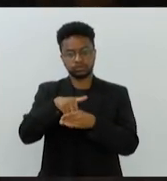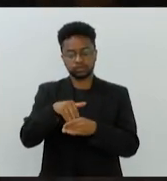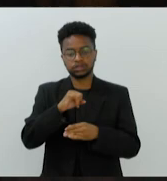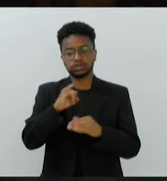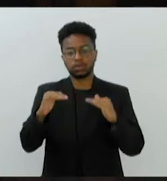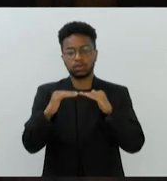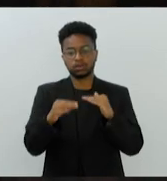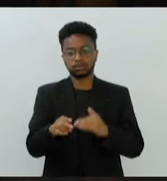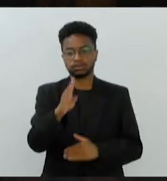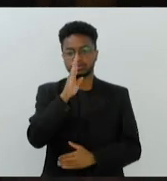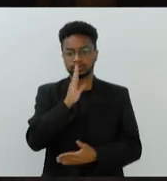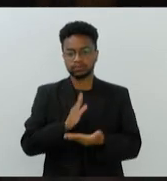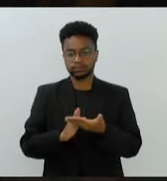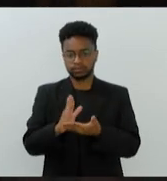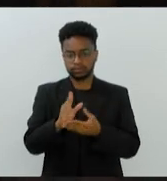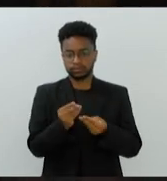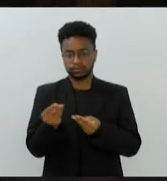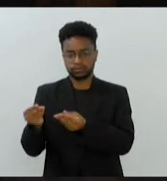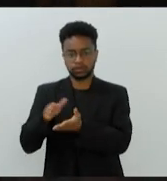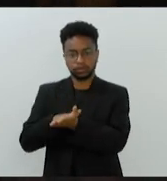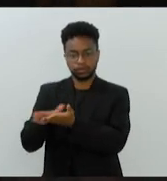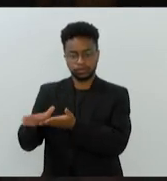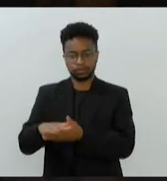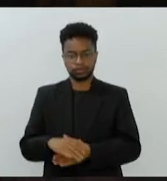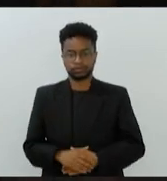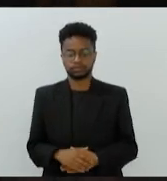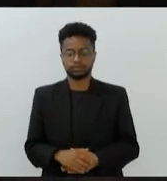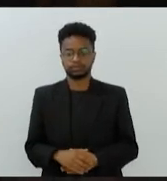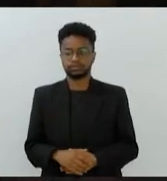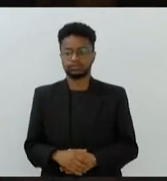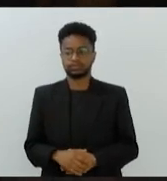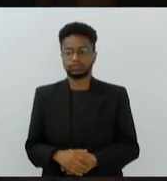estão. Aprovado, vai à publicação.